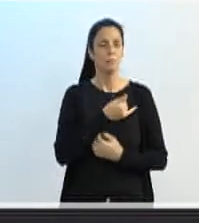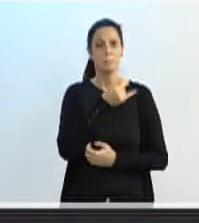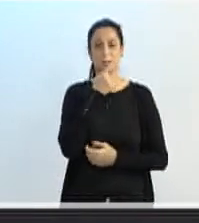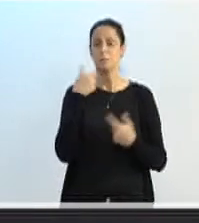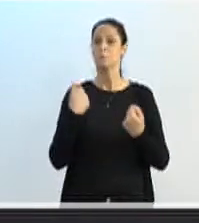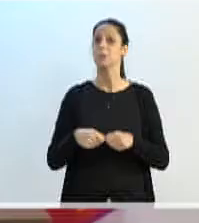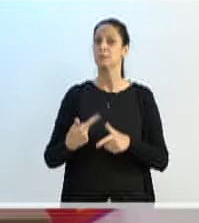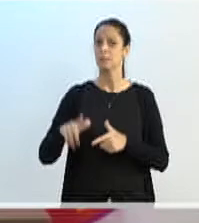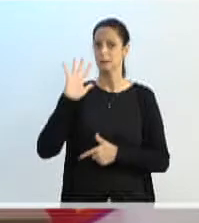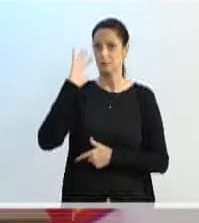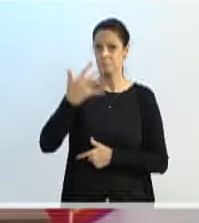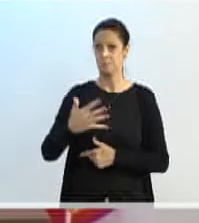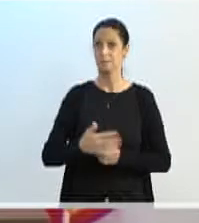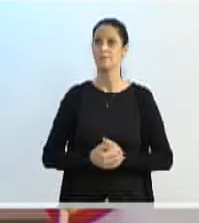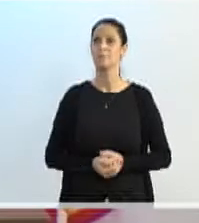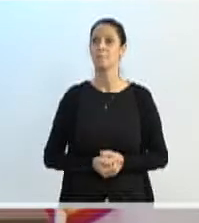Obrigado.